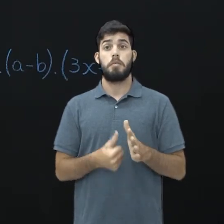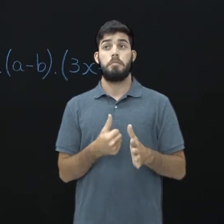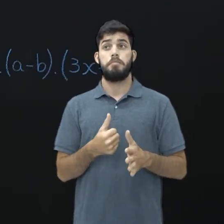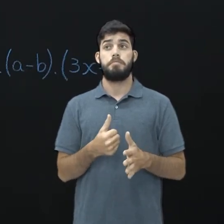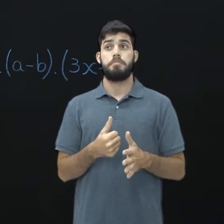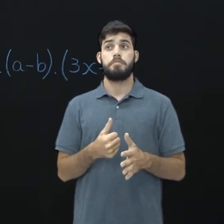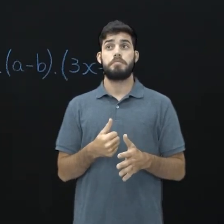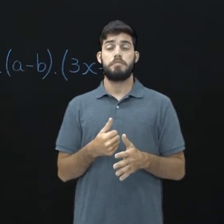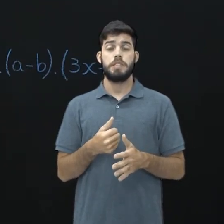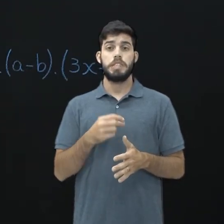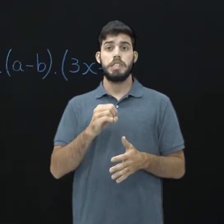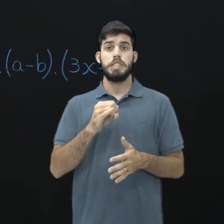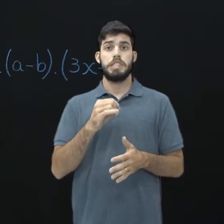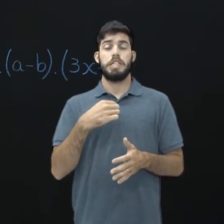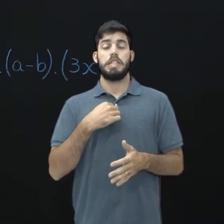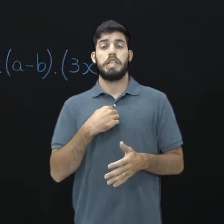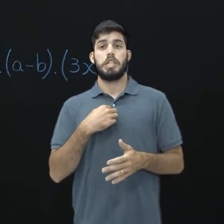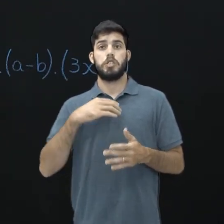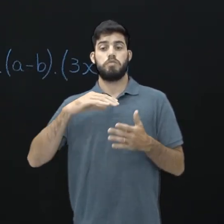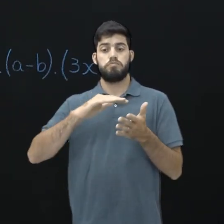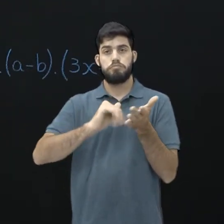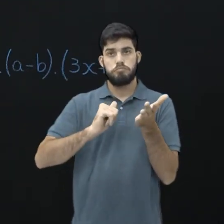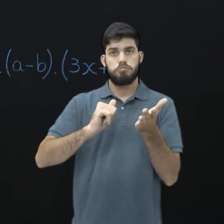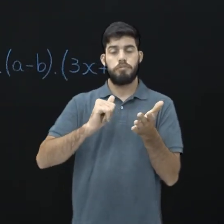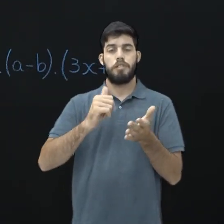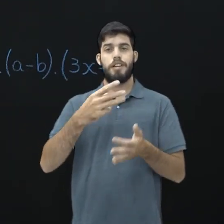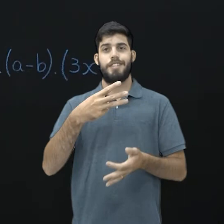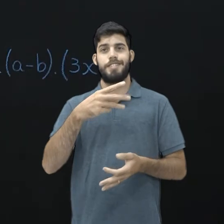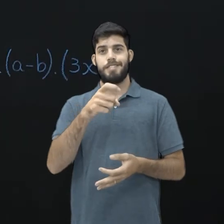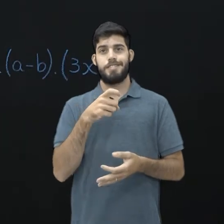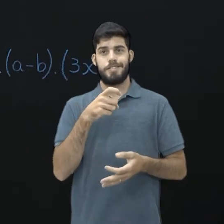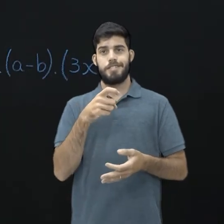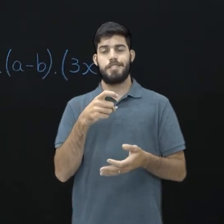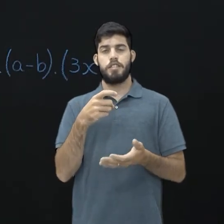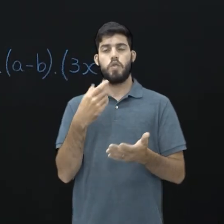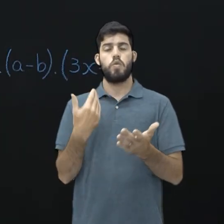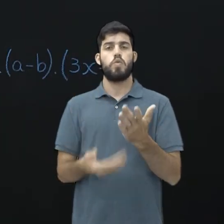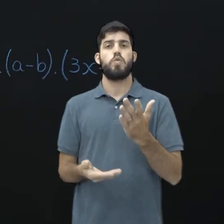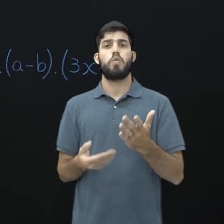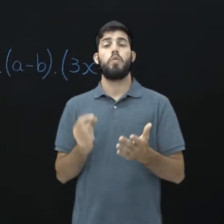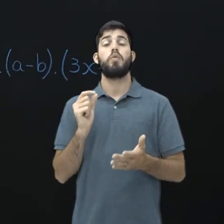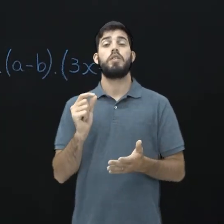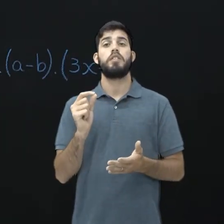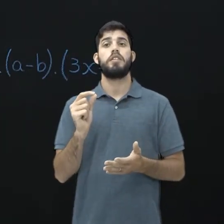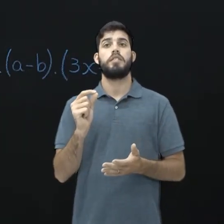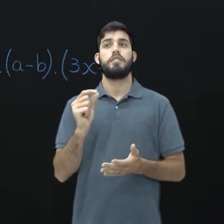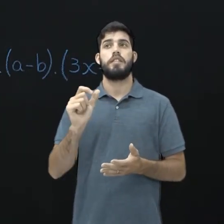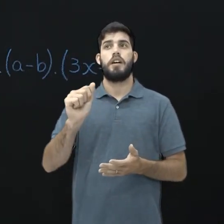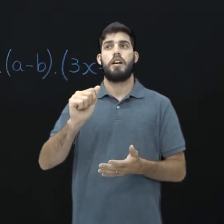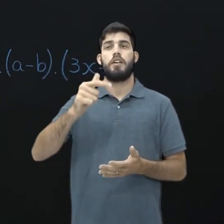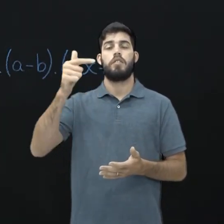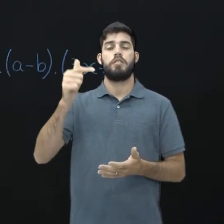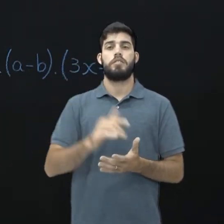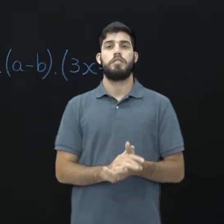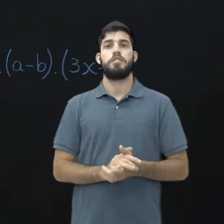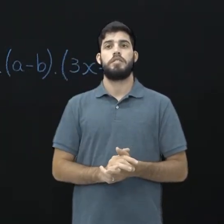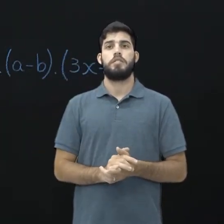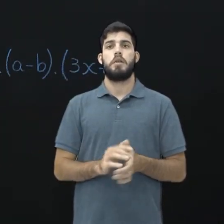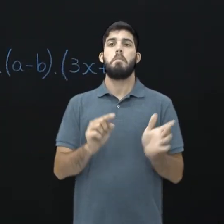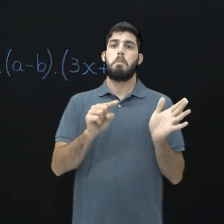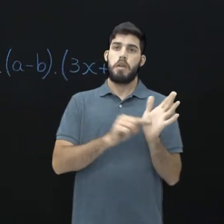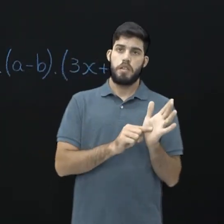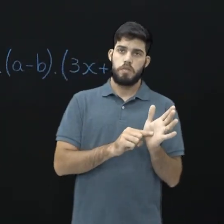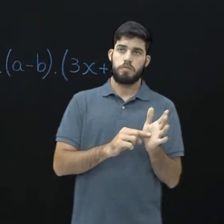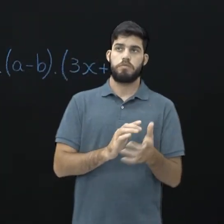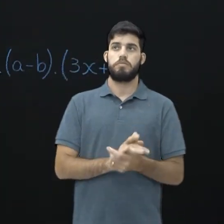aqui, se eu tirar o 3x, reparem que sobra a ao quadrado. Então, é ele que vai vir no parênteses. Menos, porque aqui